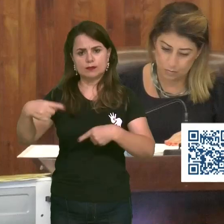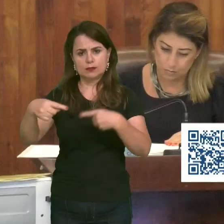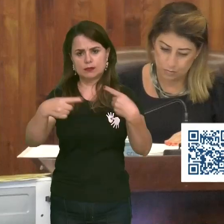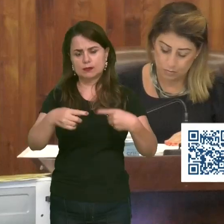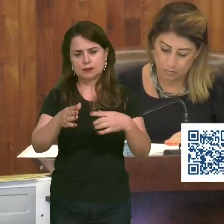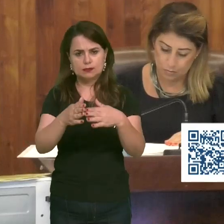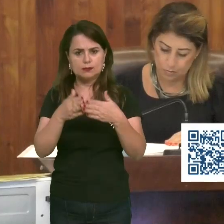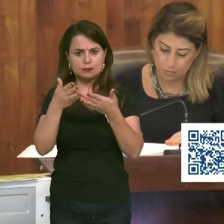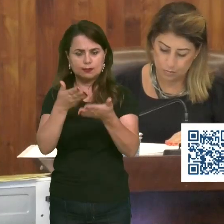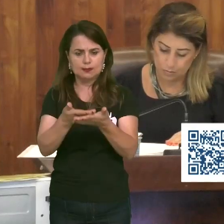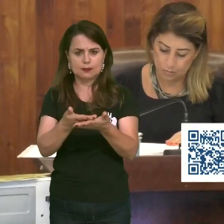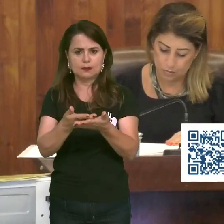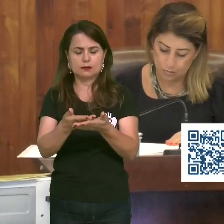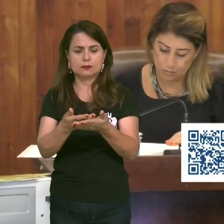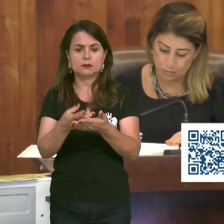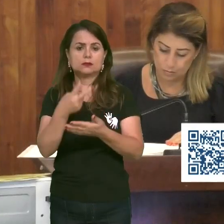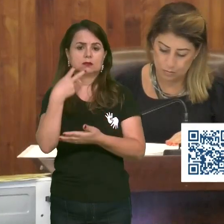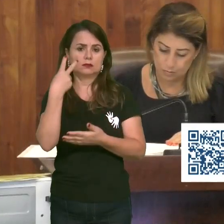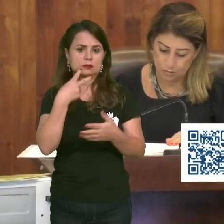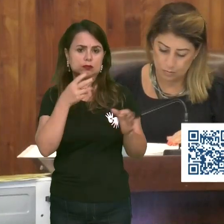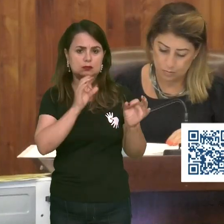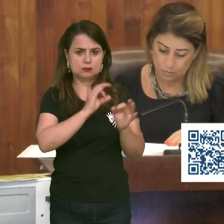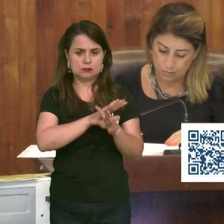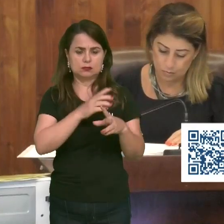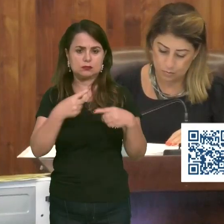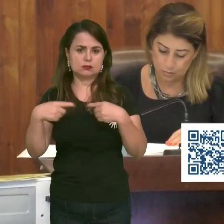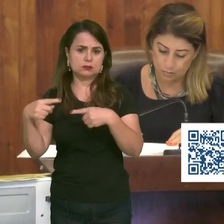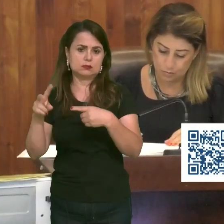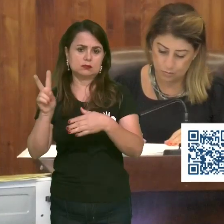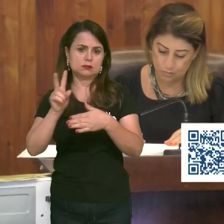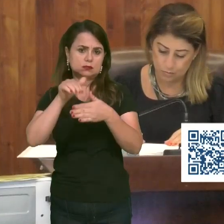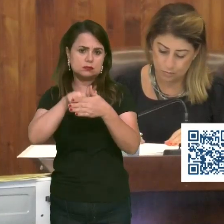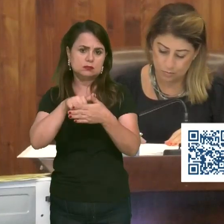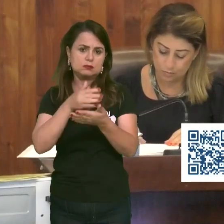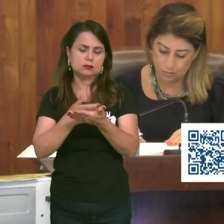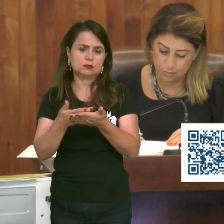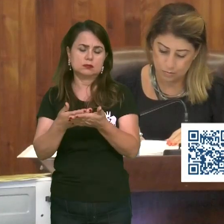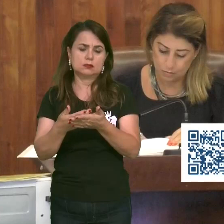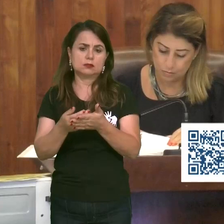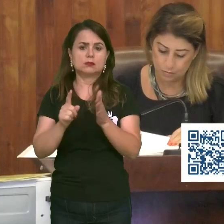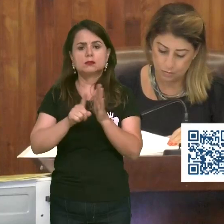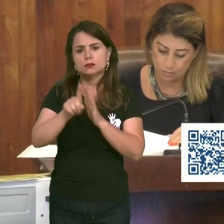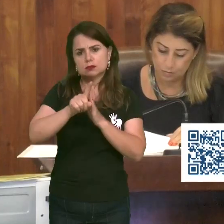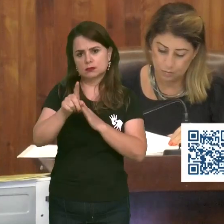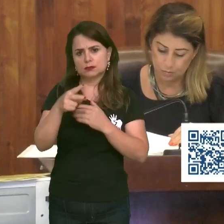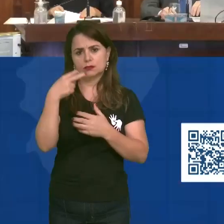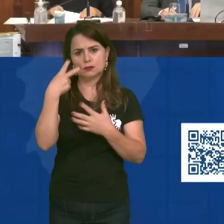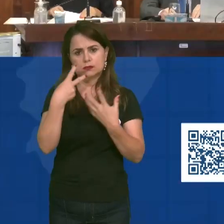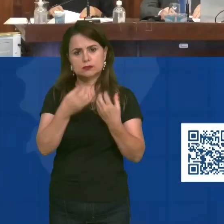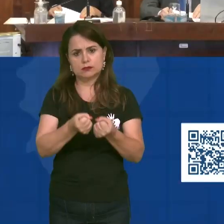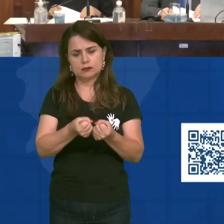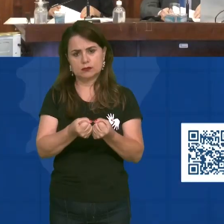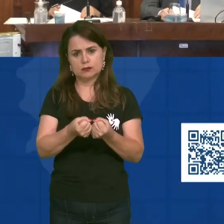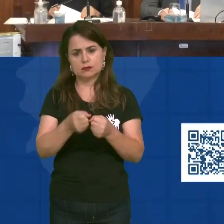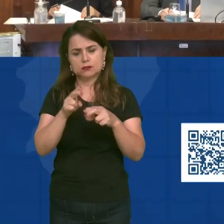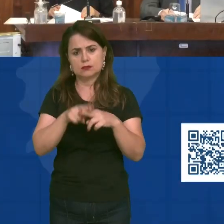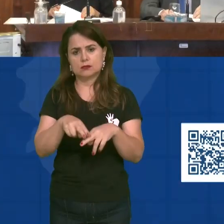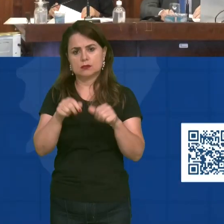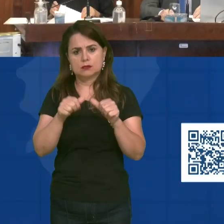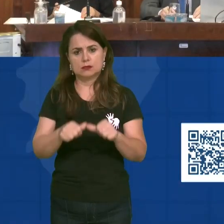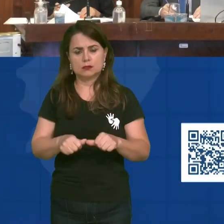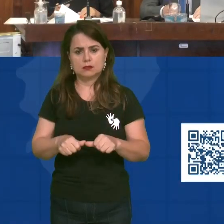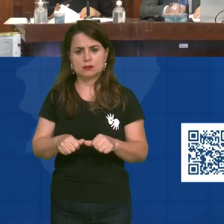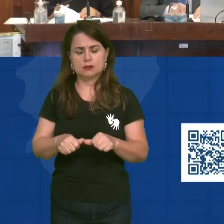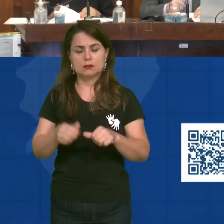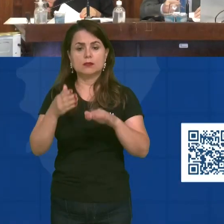não havendo vereadores escritos para o debate Serra discussão e vamos ao voto os vereadores que aprovam requerimento permanece como se encontra requerimento